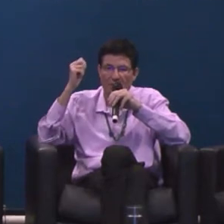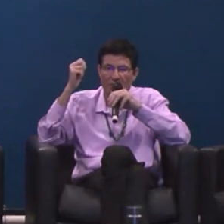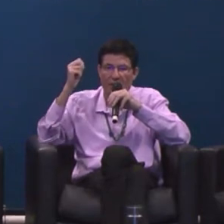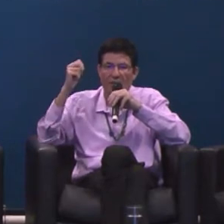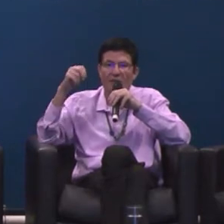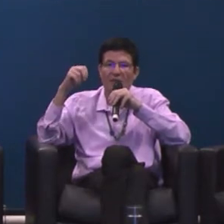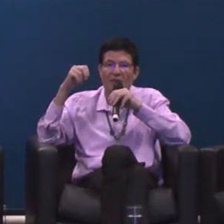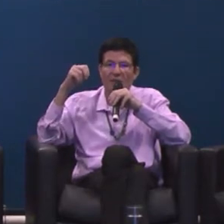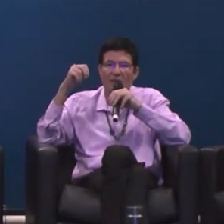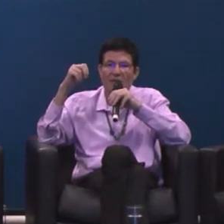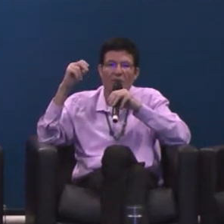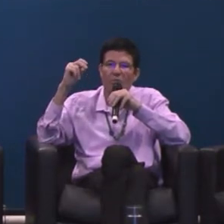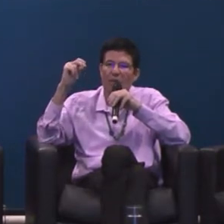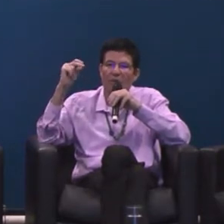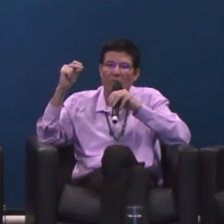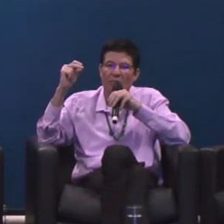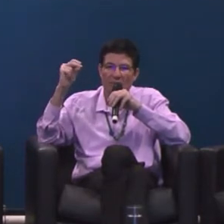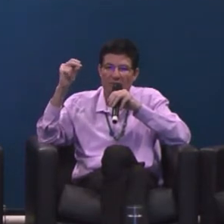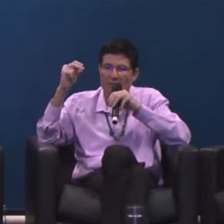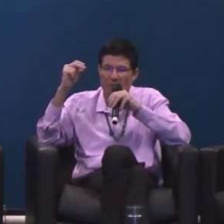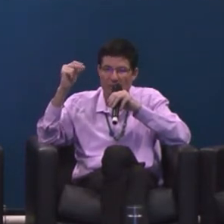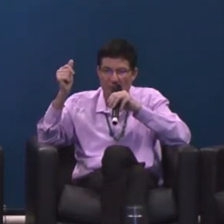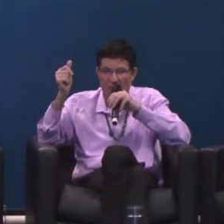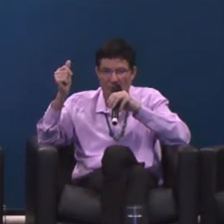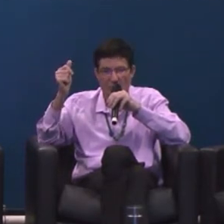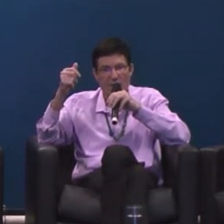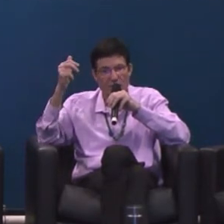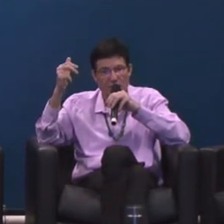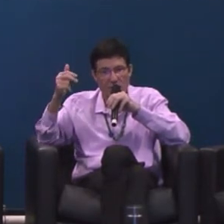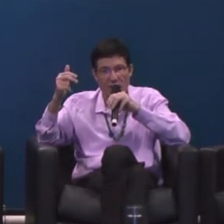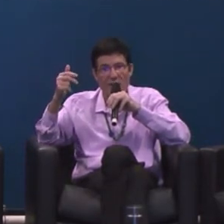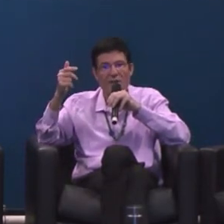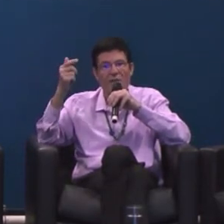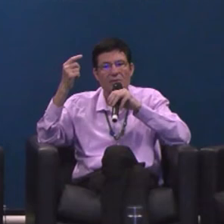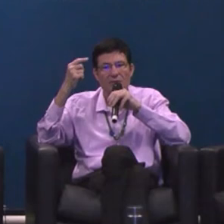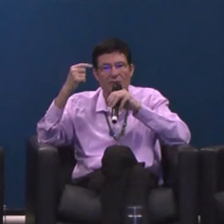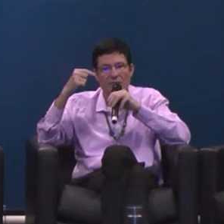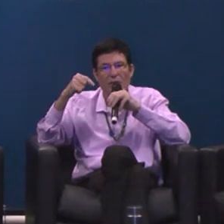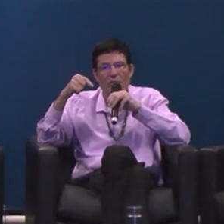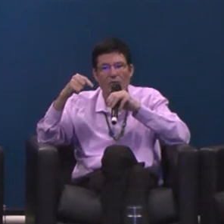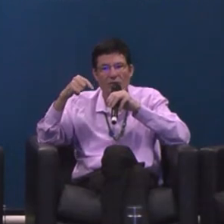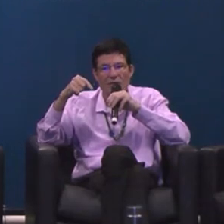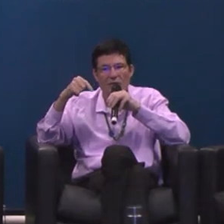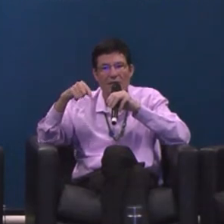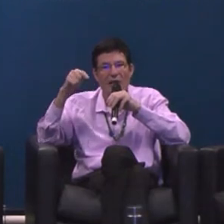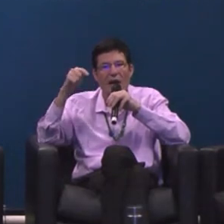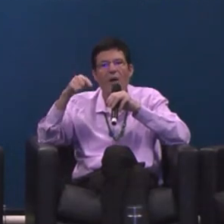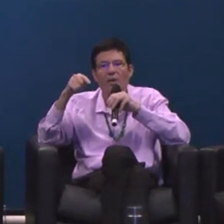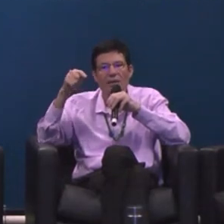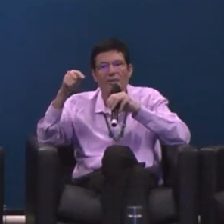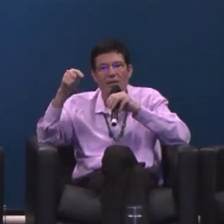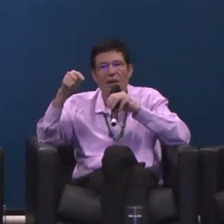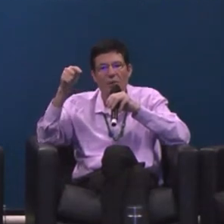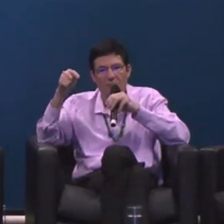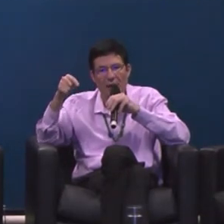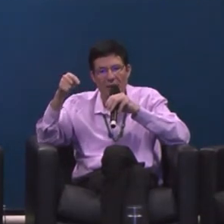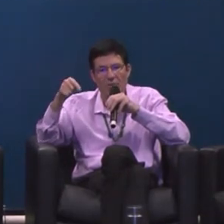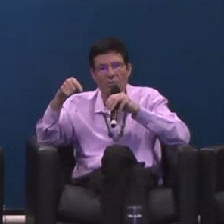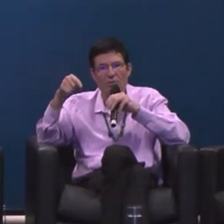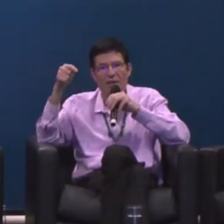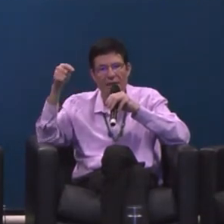Anvisa, nenhuma norma na Anvisa é de vigência automática. E por quê? Nós, ou vocês lerem, há um